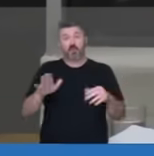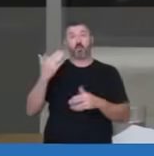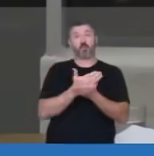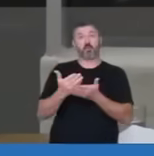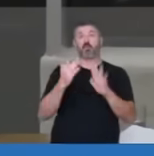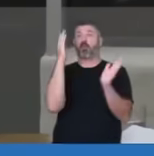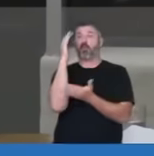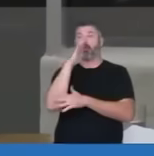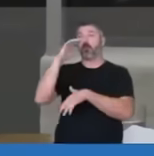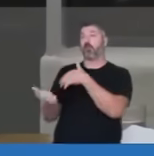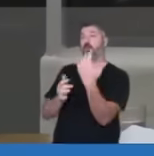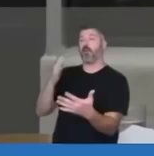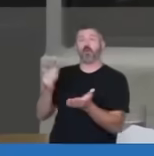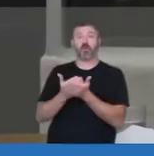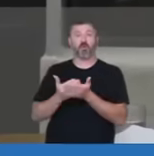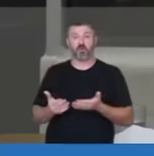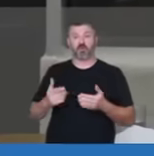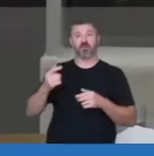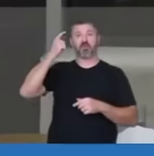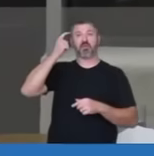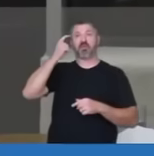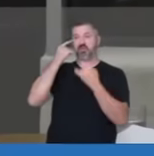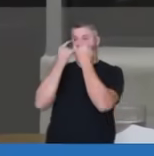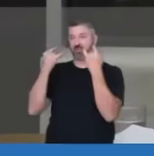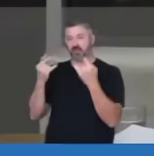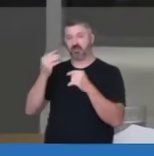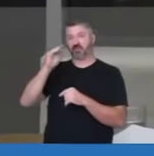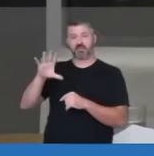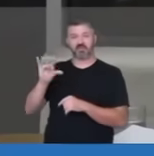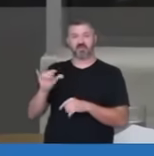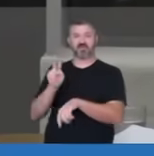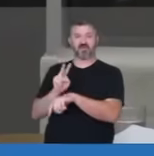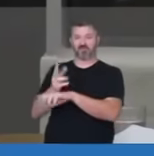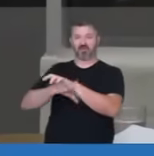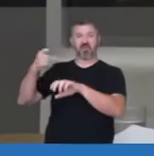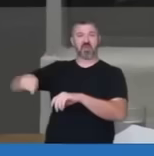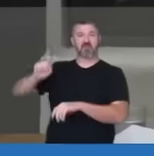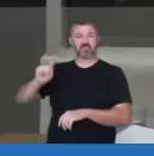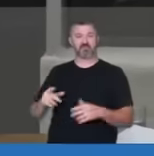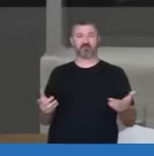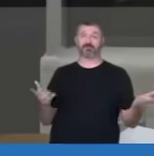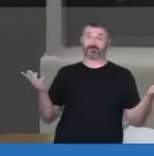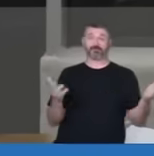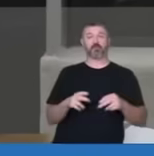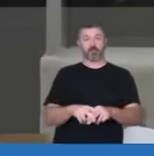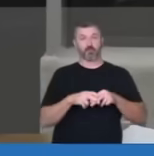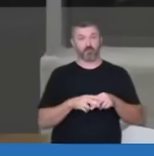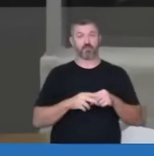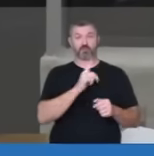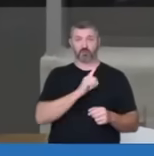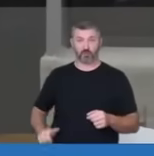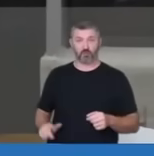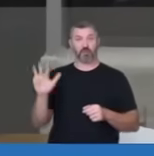de matas, começou com a lógica negacionista de preservação da natureza no nosso país. Por isso, o governo